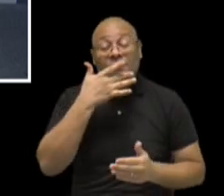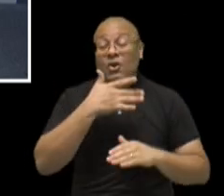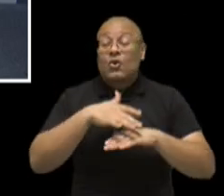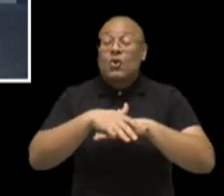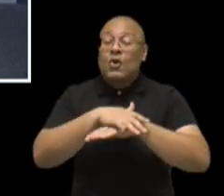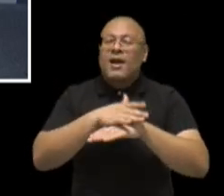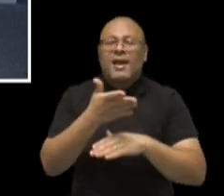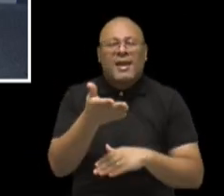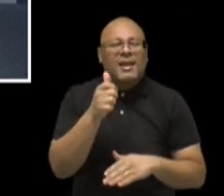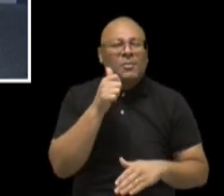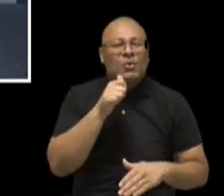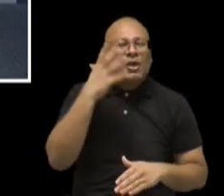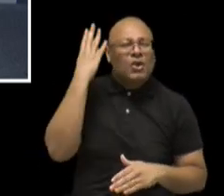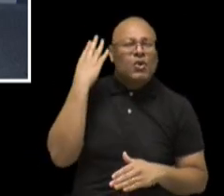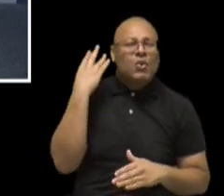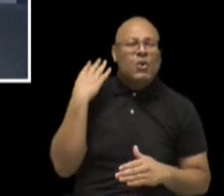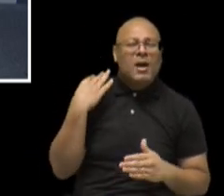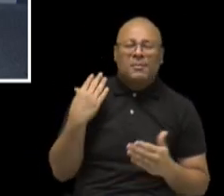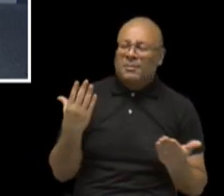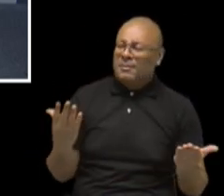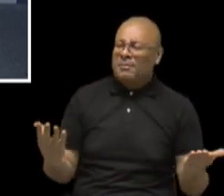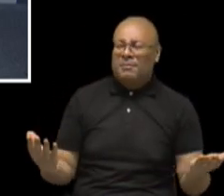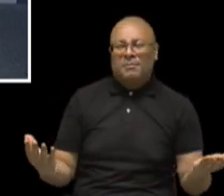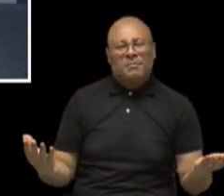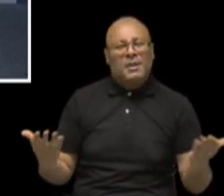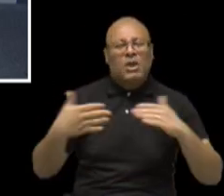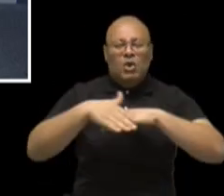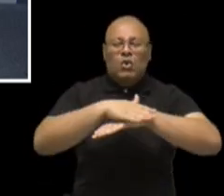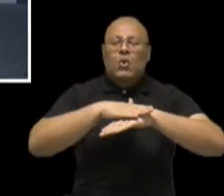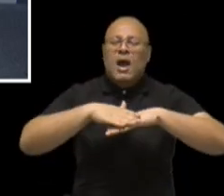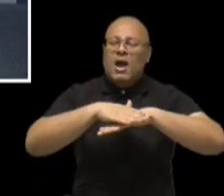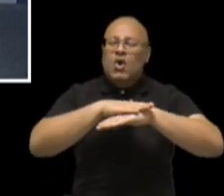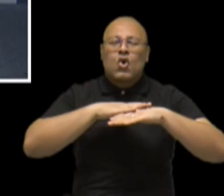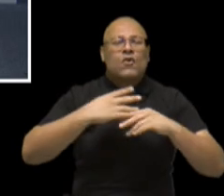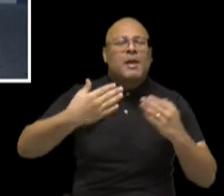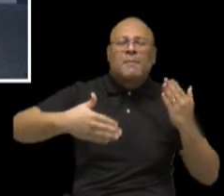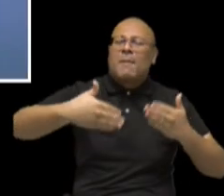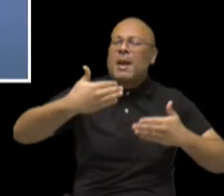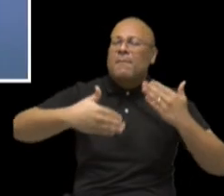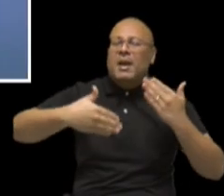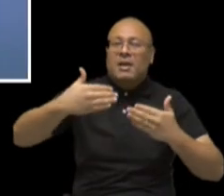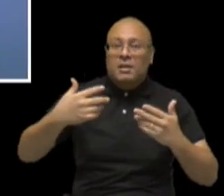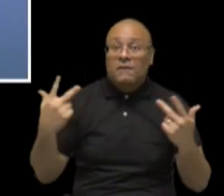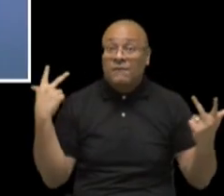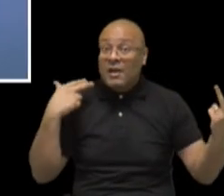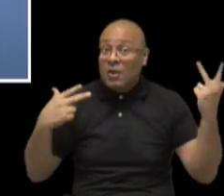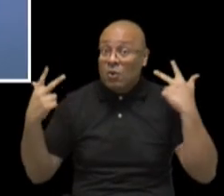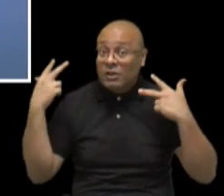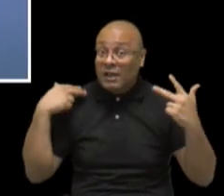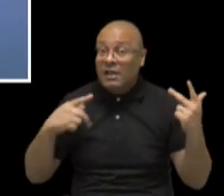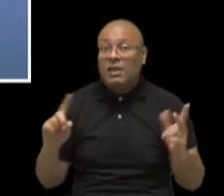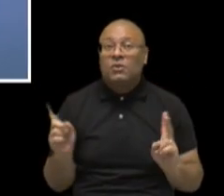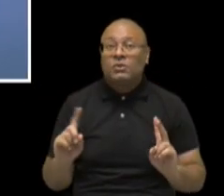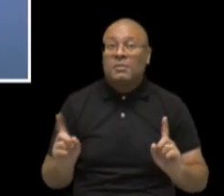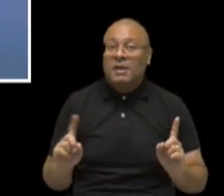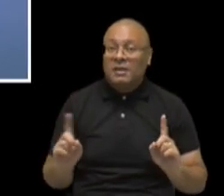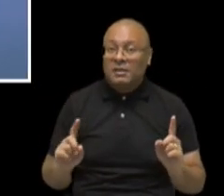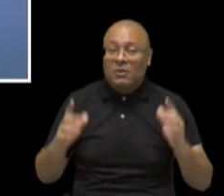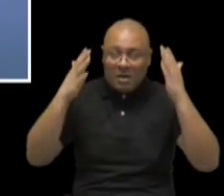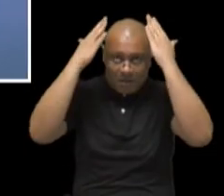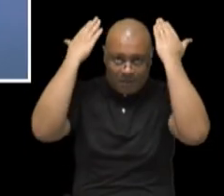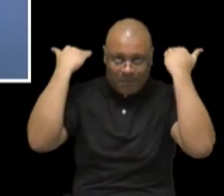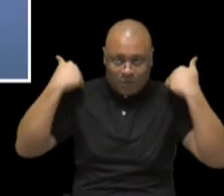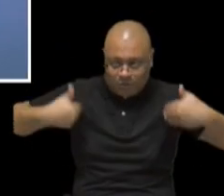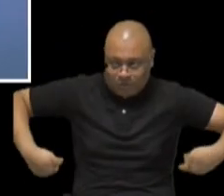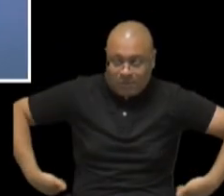uma deliciosa. E o cabelo, gente? E vocês, o cabelo? Duas, a conversa é uma coisa. Mas, gente, Carol disse que não vai cortar cabelo. Também não vai entrar para esse time das cabeludas. Tô tipo a